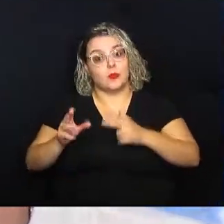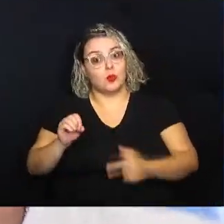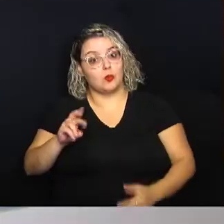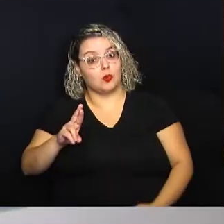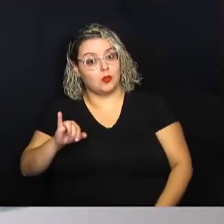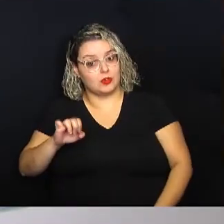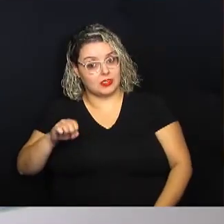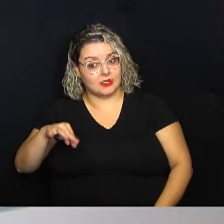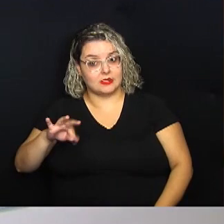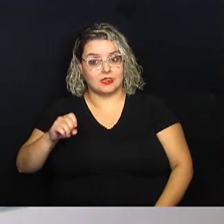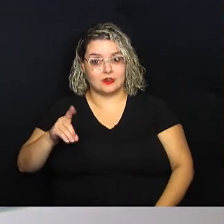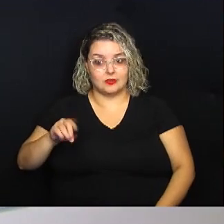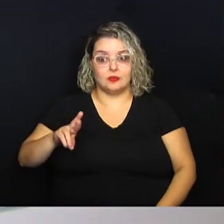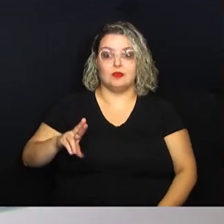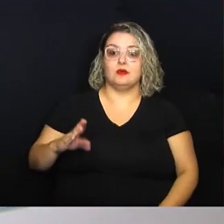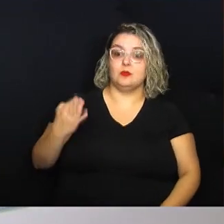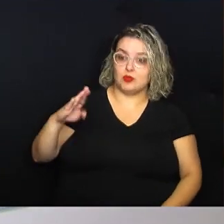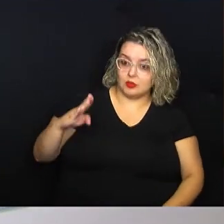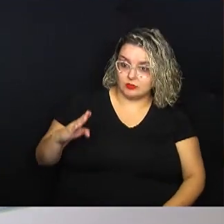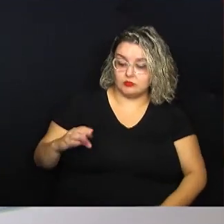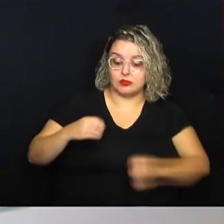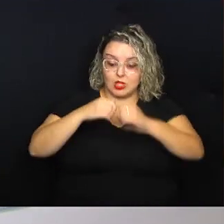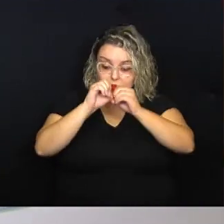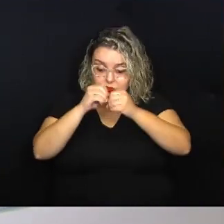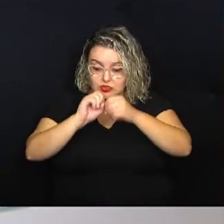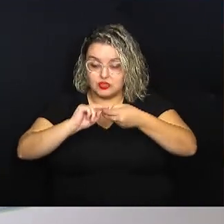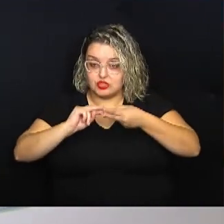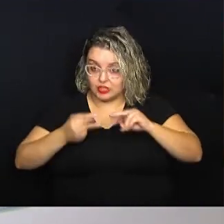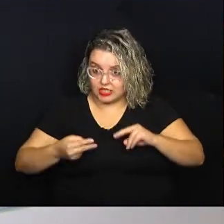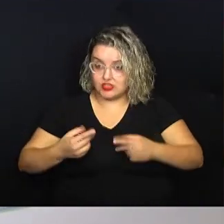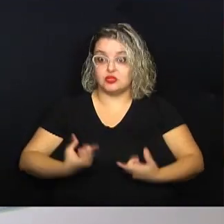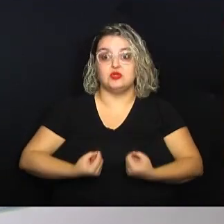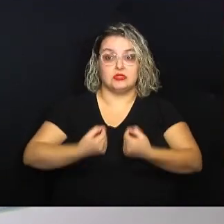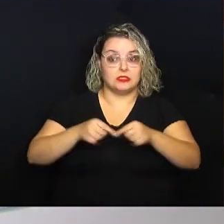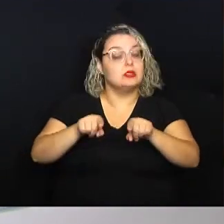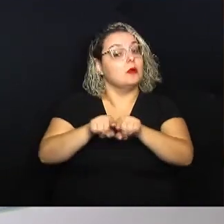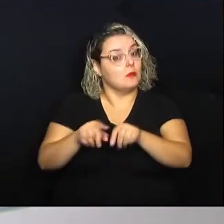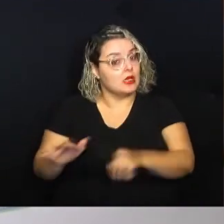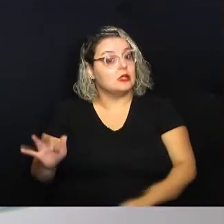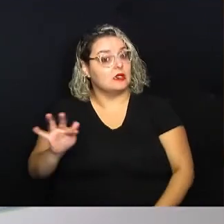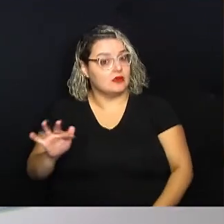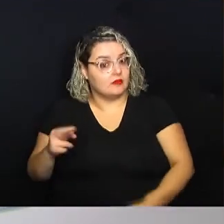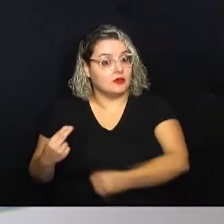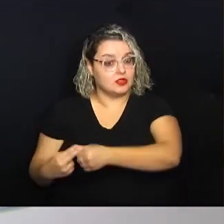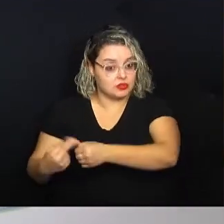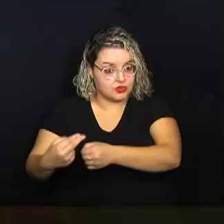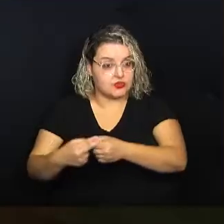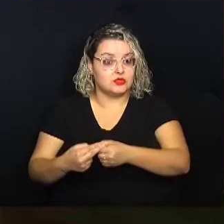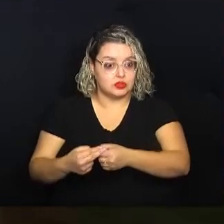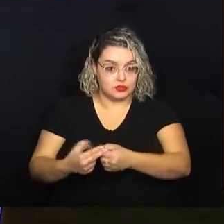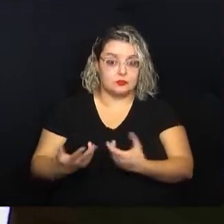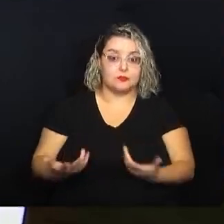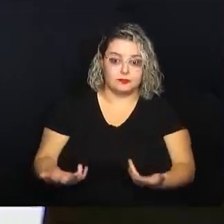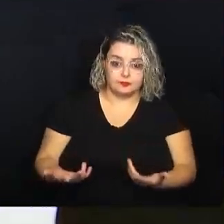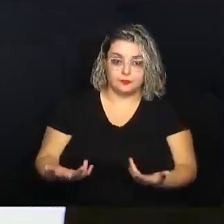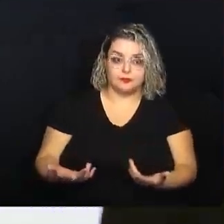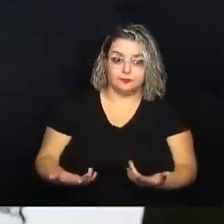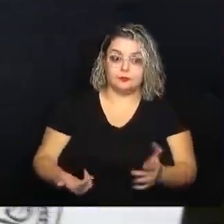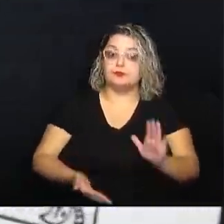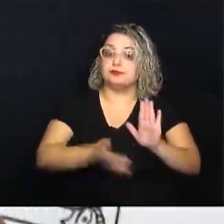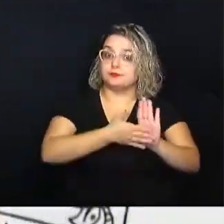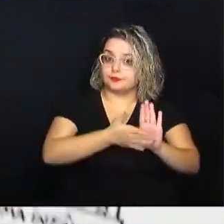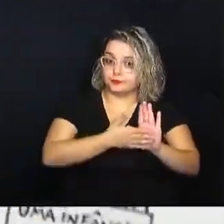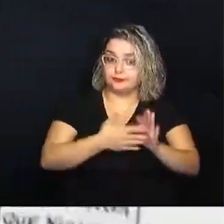orientador e biólogo do Laboratório de Genética do Câncer, também da Faculdade de Ciências Médicas da Unicamp, a proposta